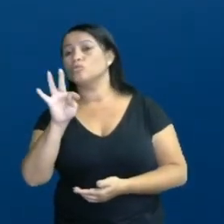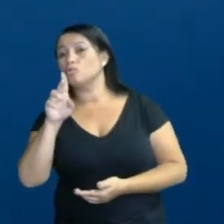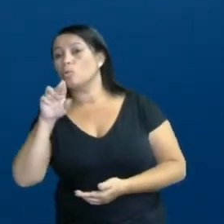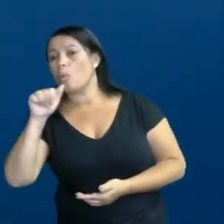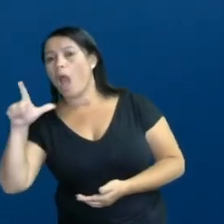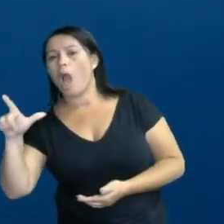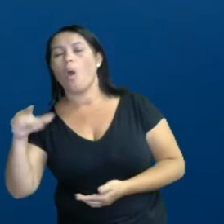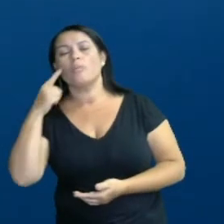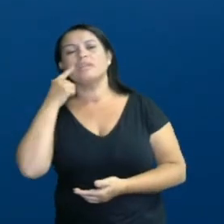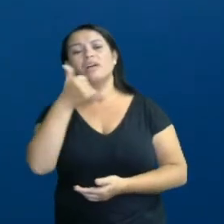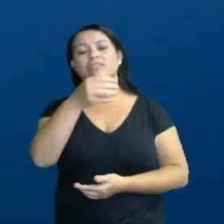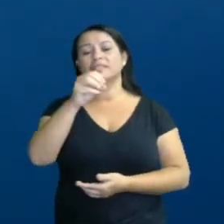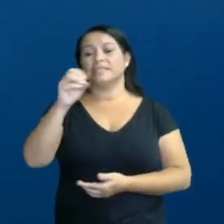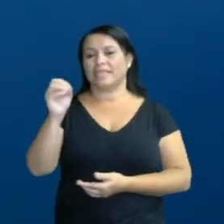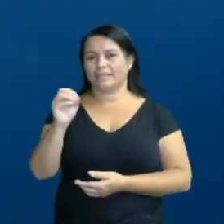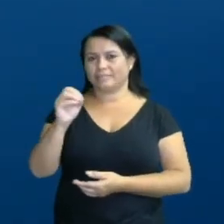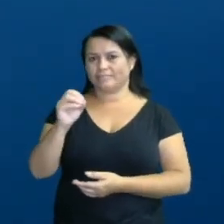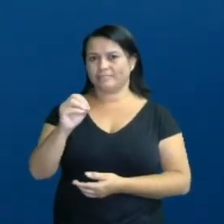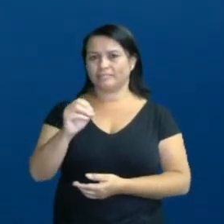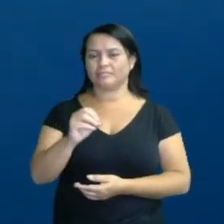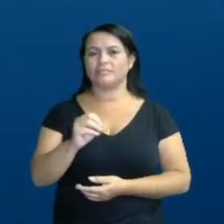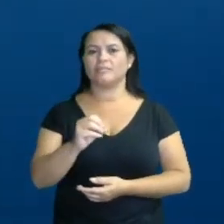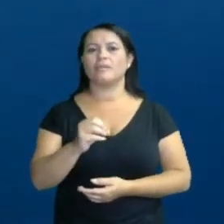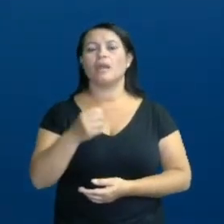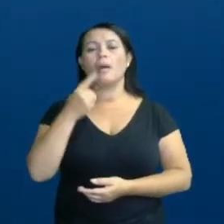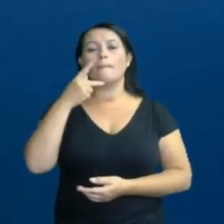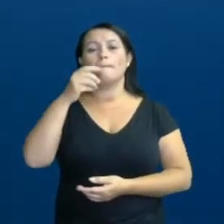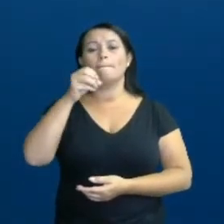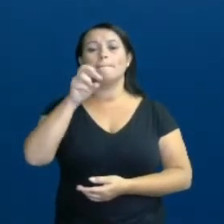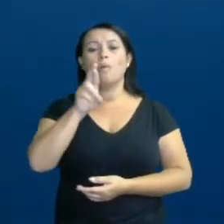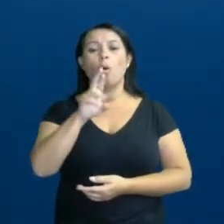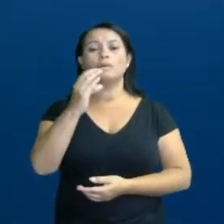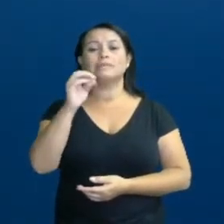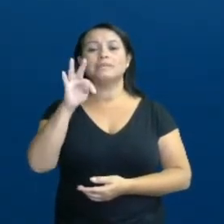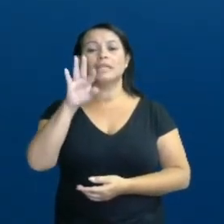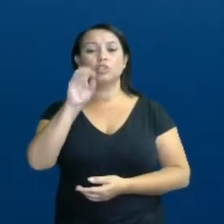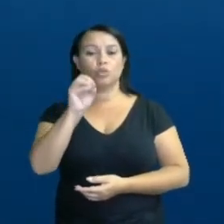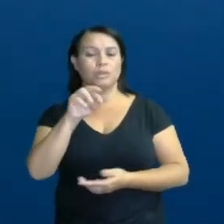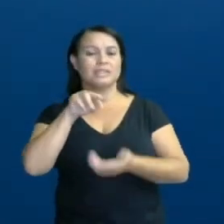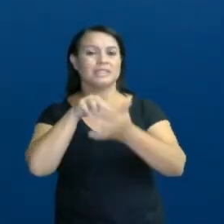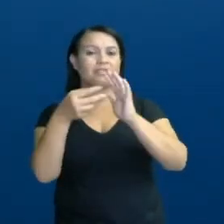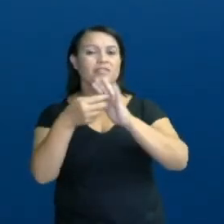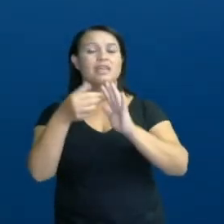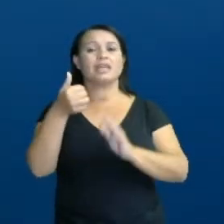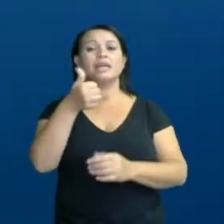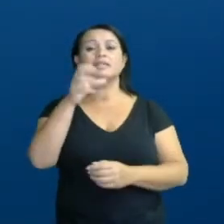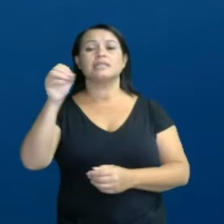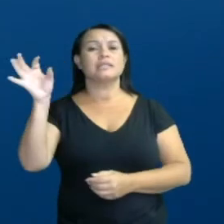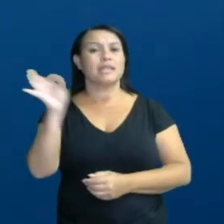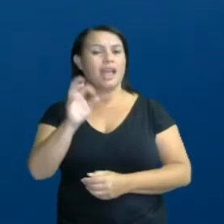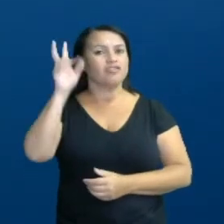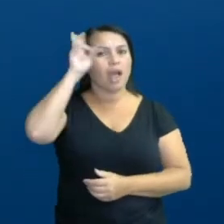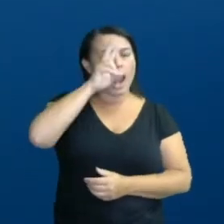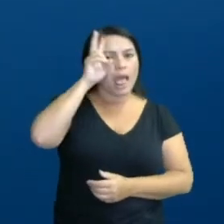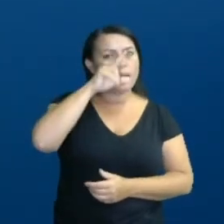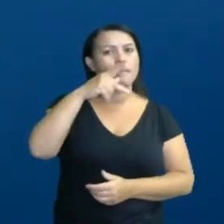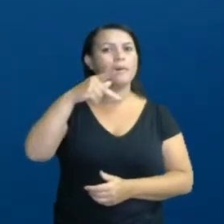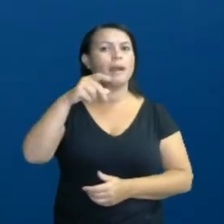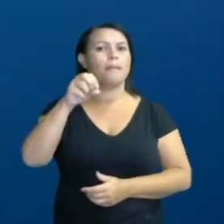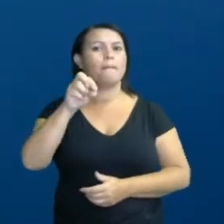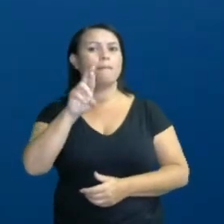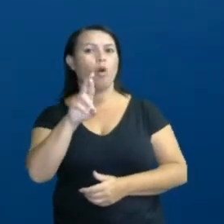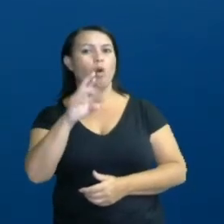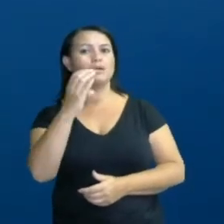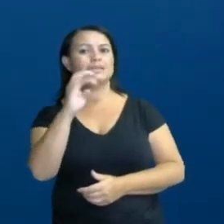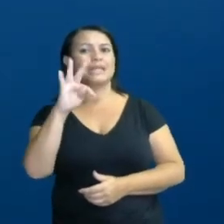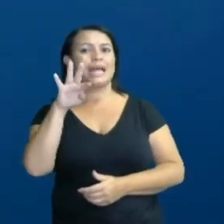100, lembra que número? 100. Então, vai ser sempre na base 100, tá certo? Por isso o nome, ó, já diz por 100.